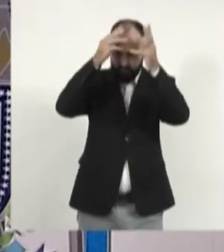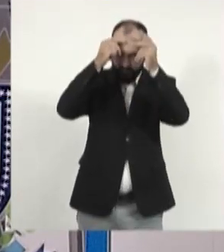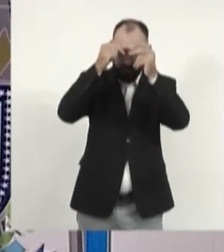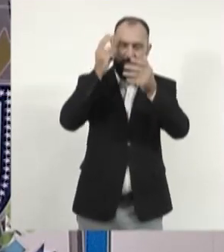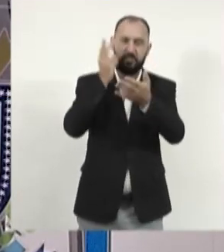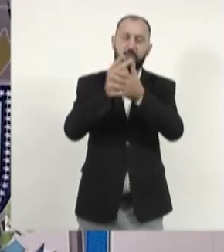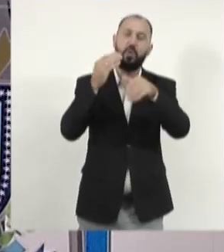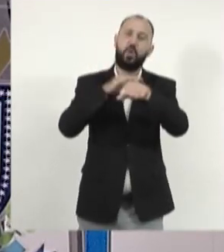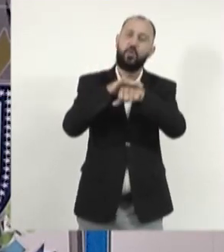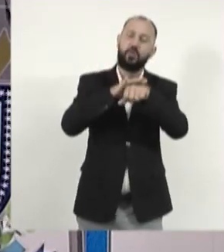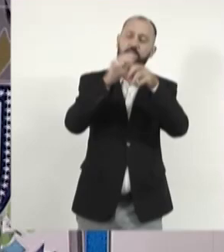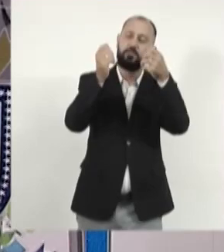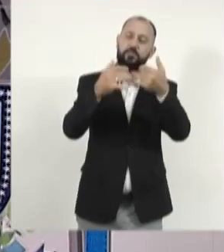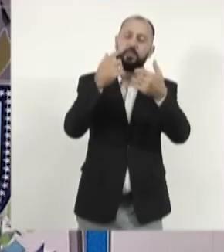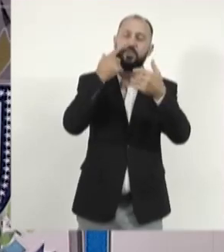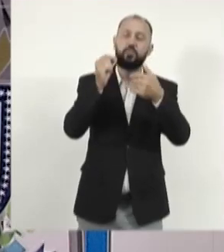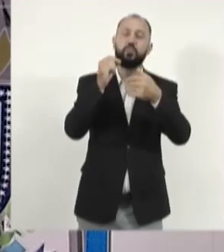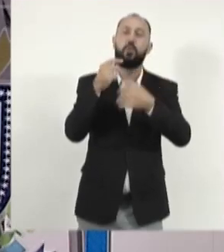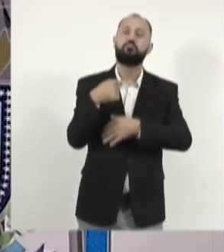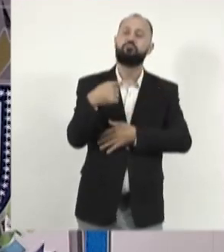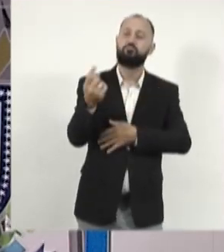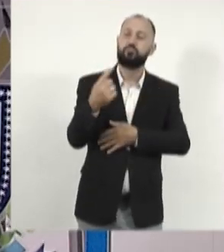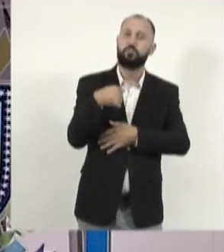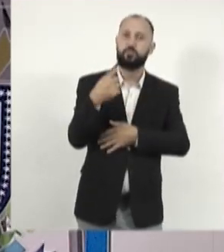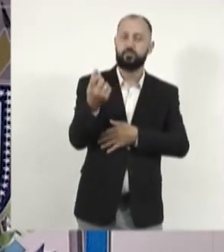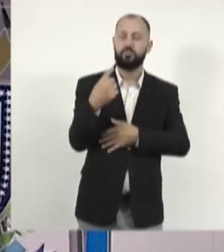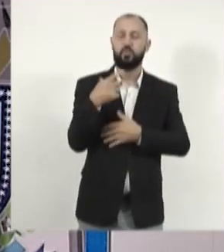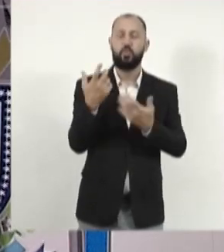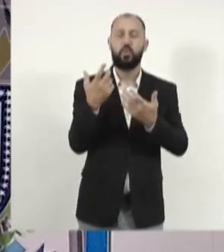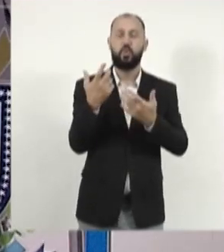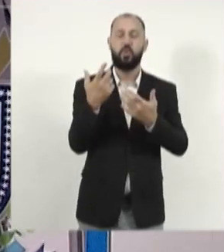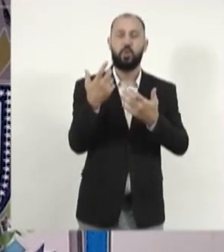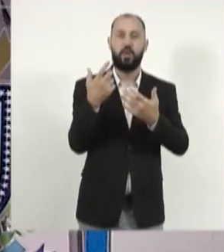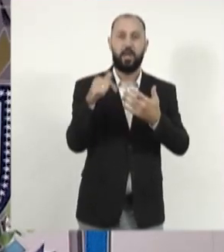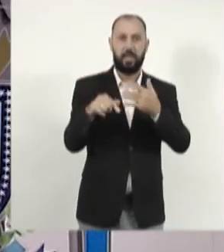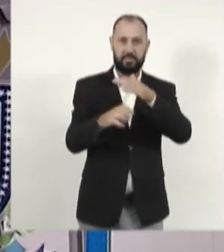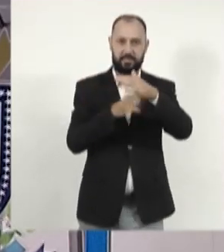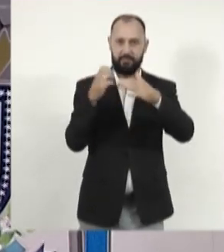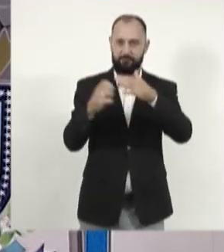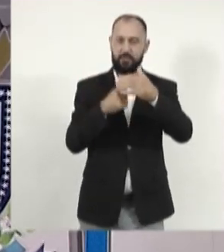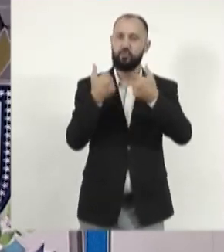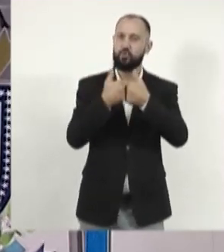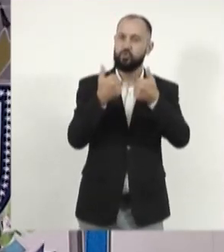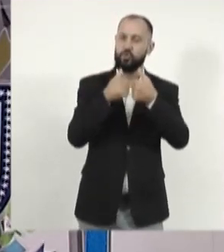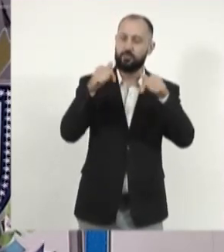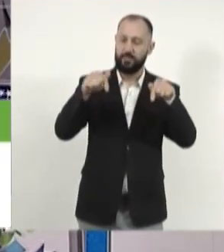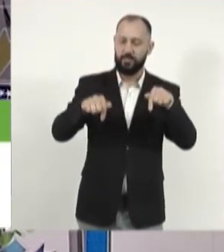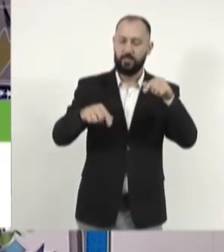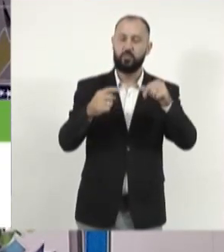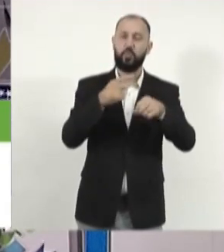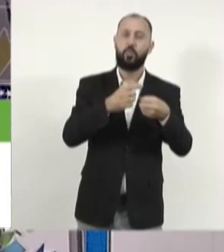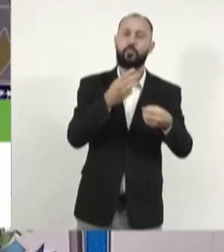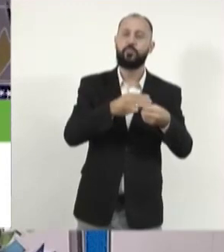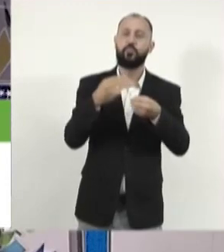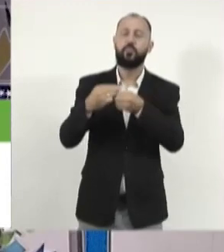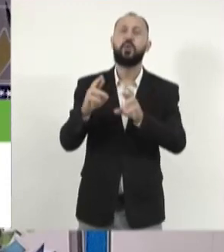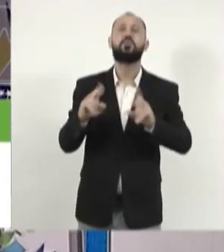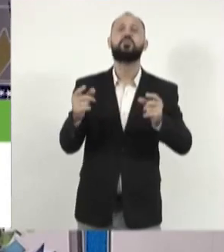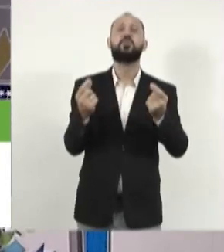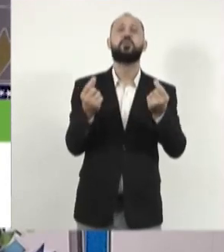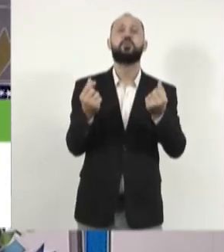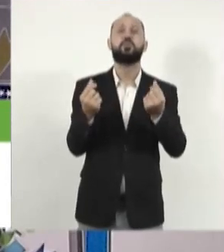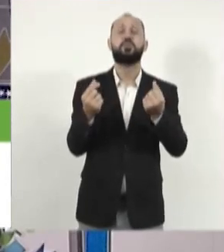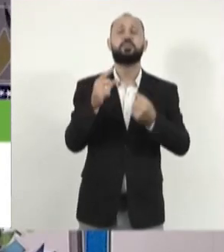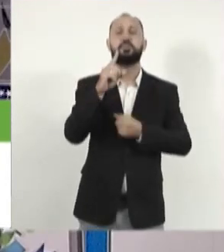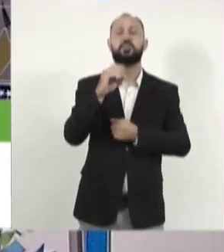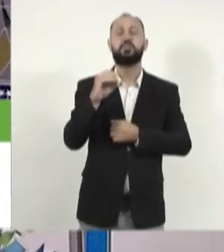transporte intermunicipal, cobrou das empresas que operam aqui em Mato Grosso do Sul explicações sobre uma diferença em